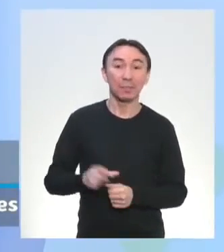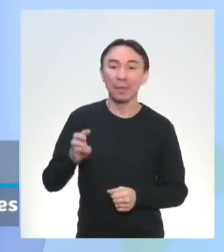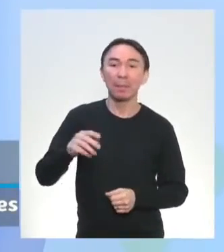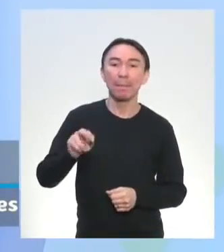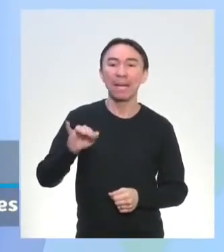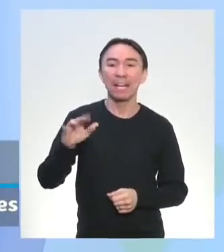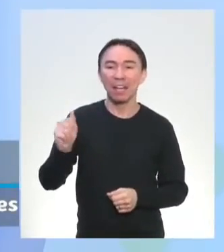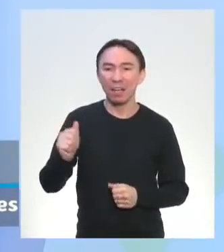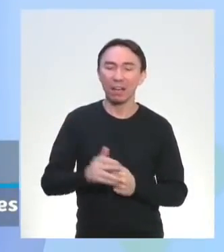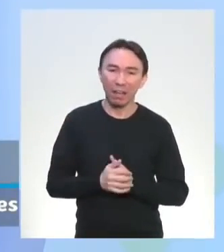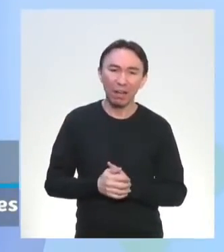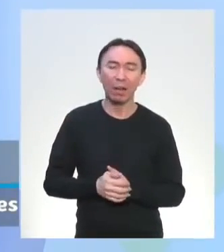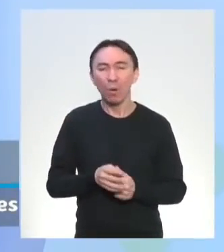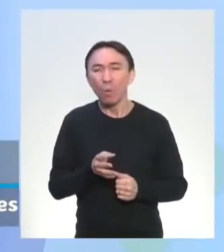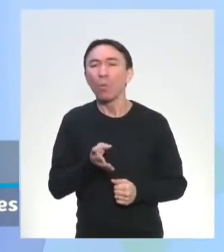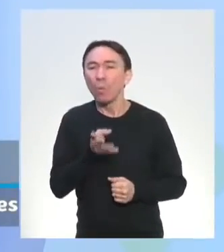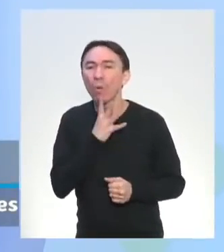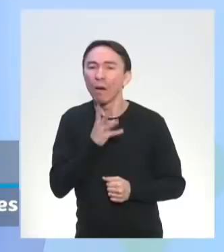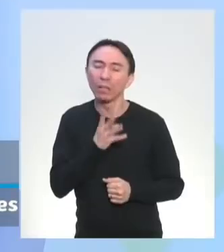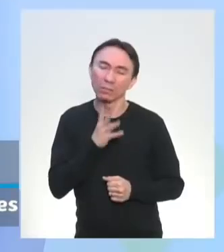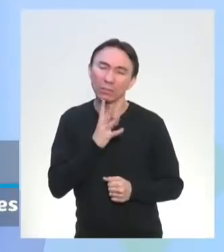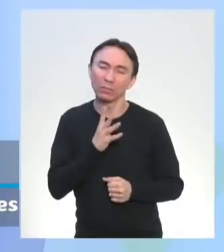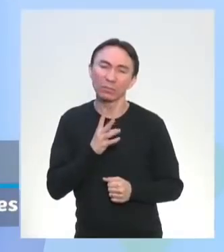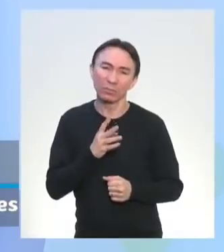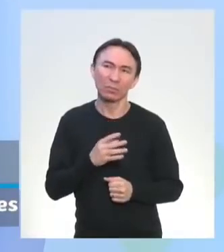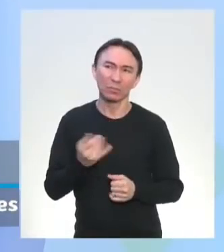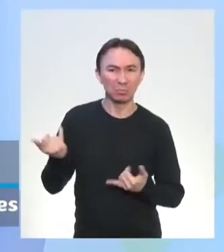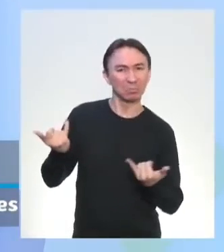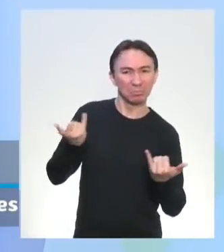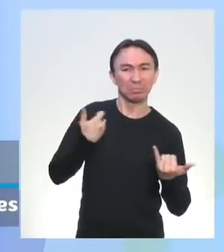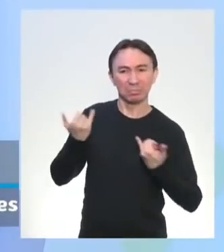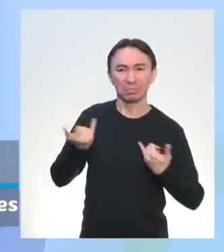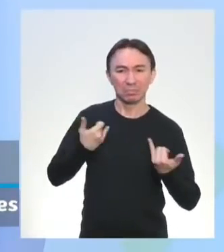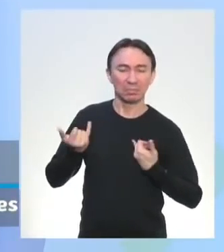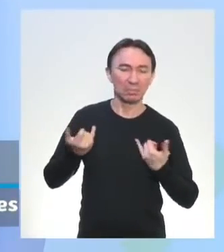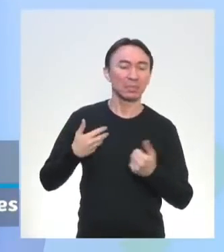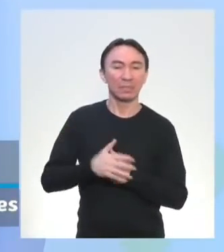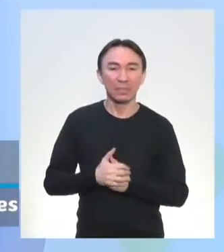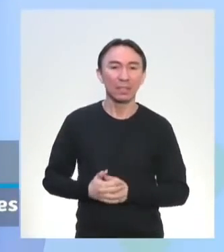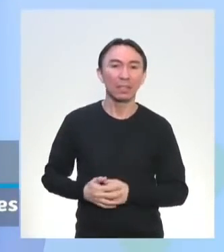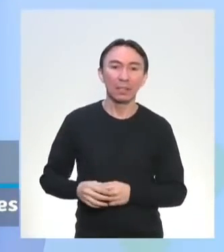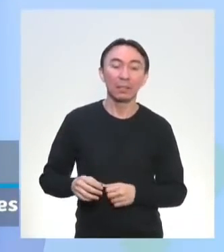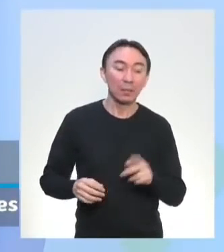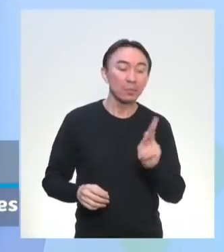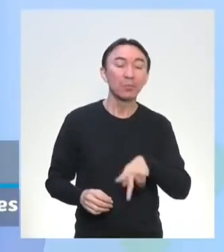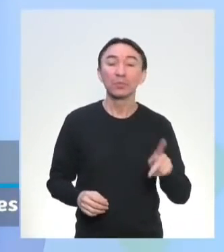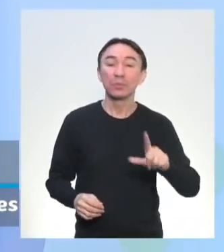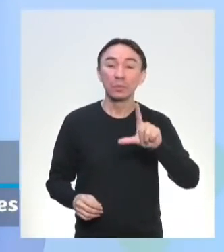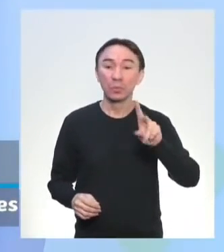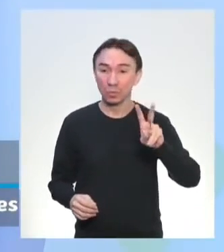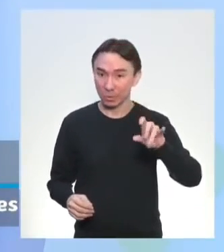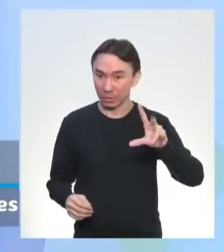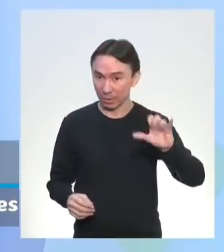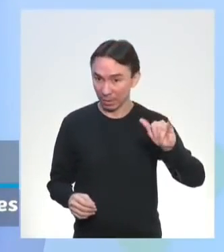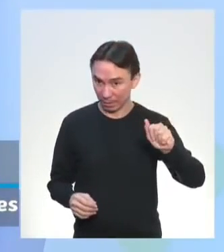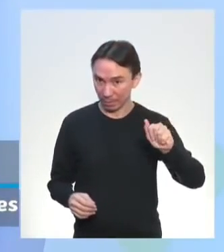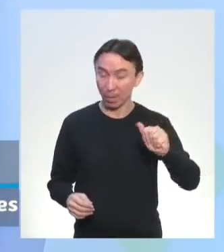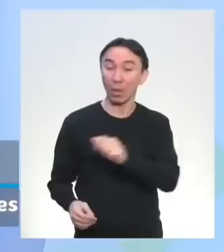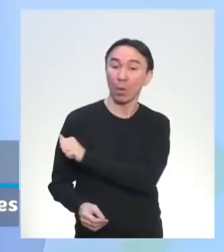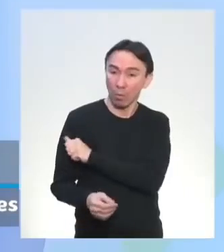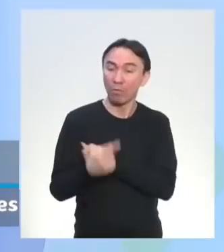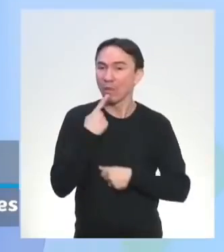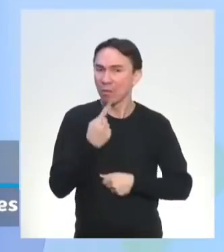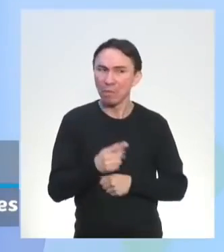algumas. Conheço, já ouvi falar. A aluna aqui, aluno da professora Lúcia fala assim, conheço.